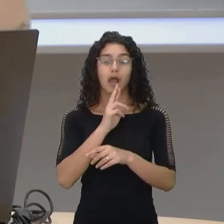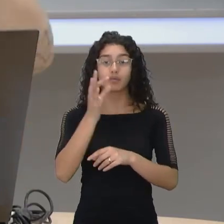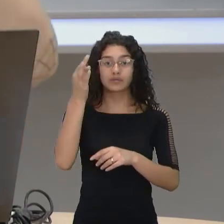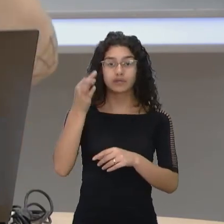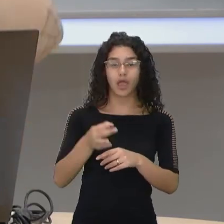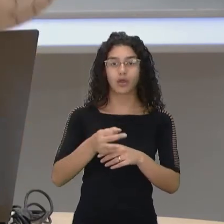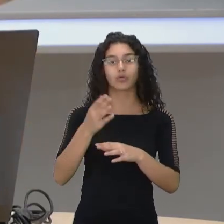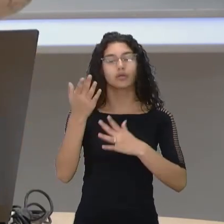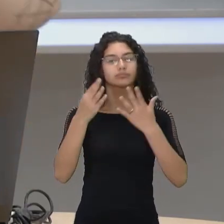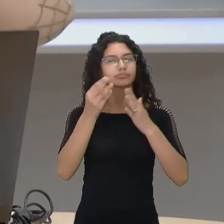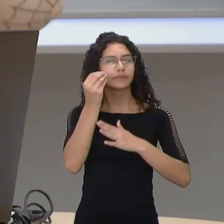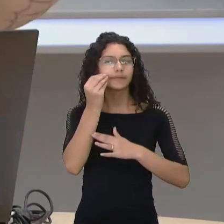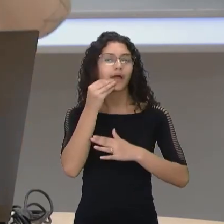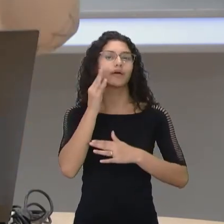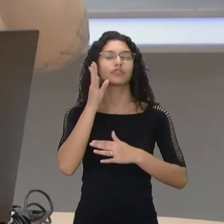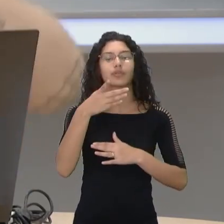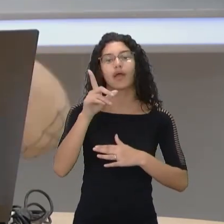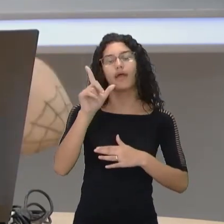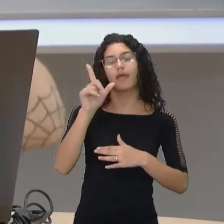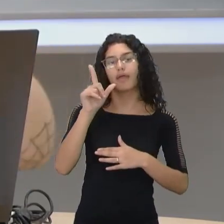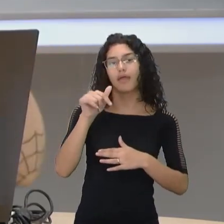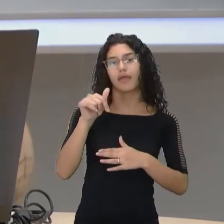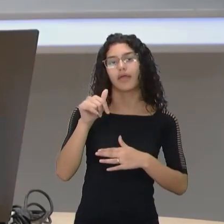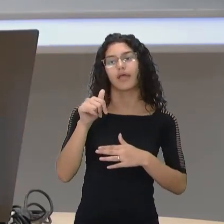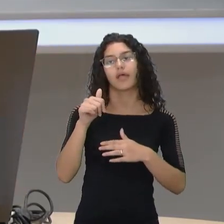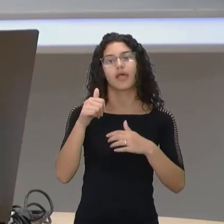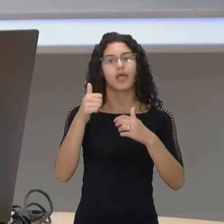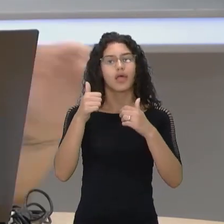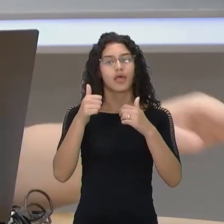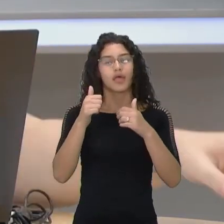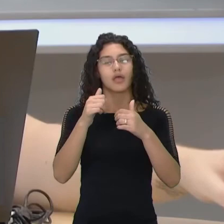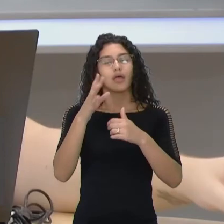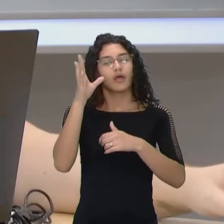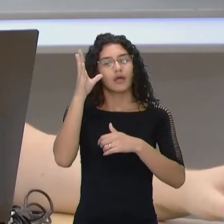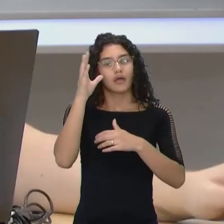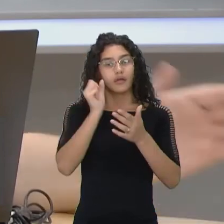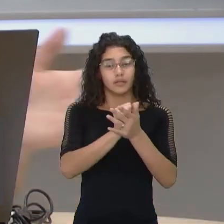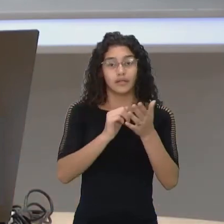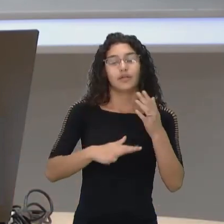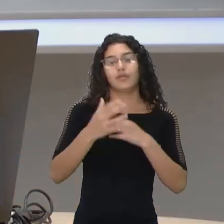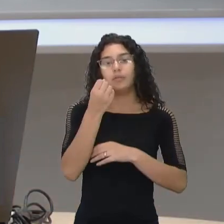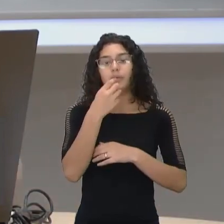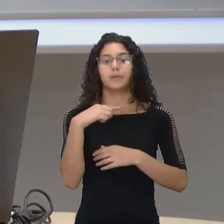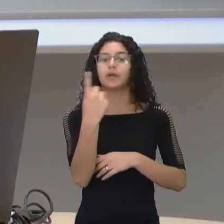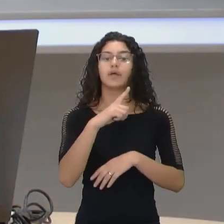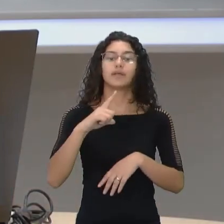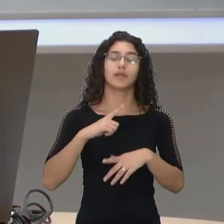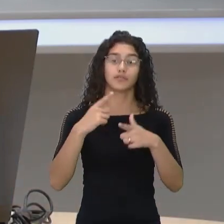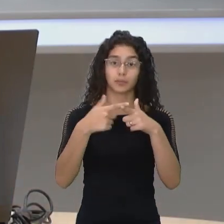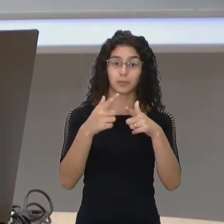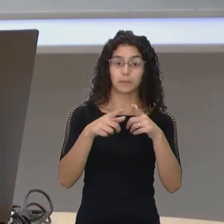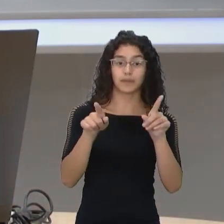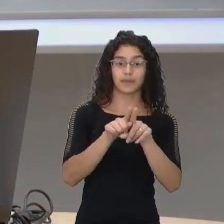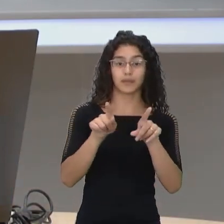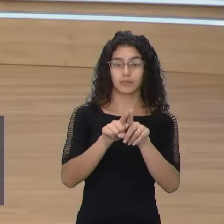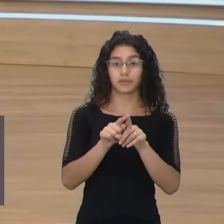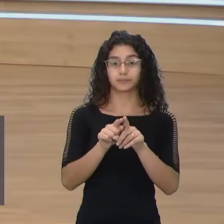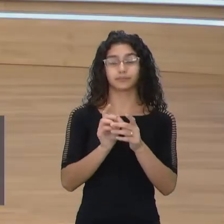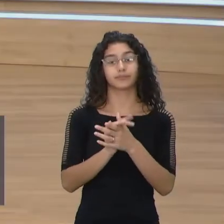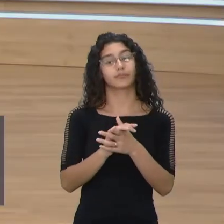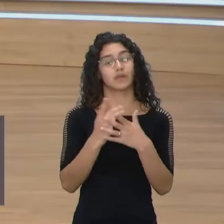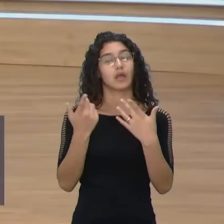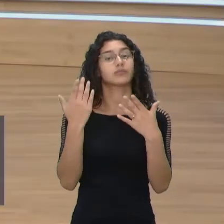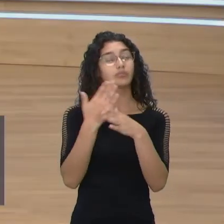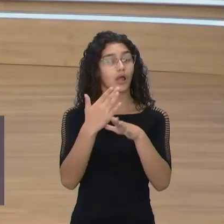tentar resolver já é um exercício muito interessante. A gente teve um problema lá do Arquimedes que